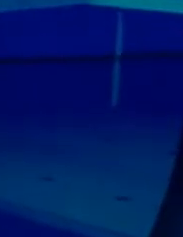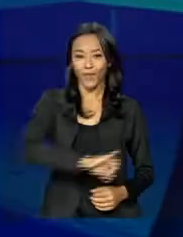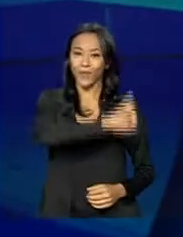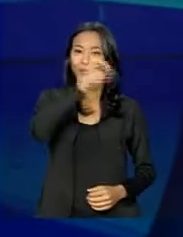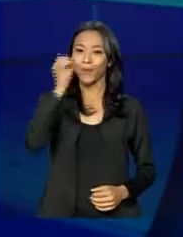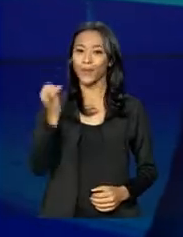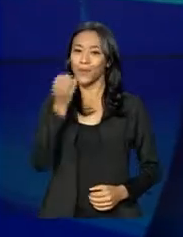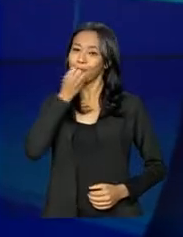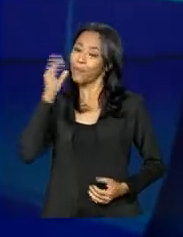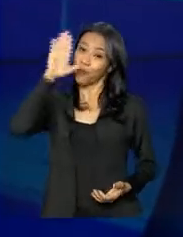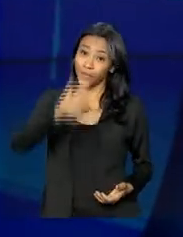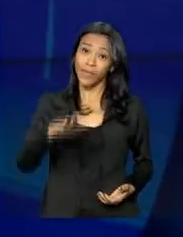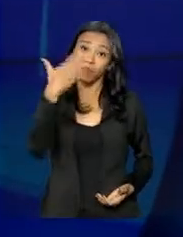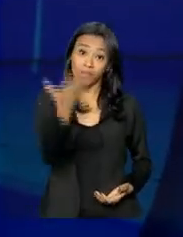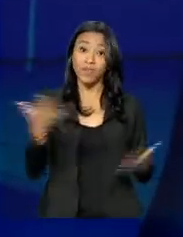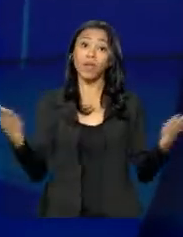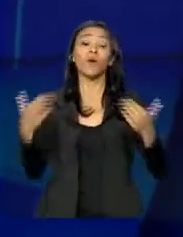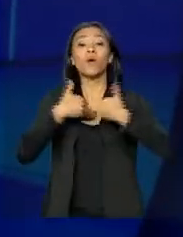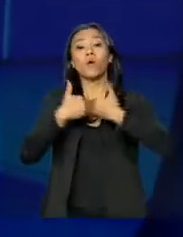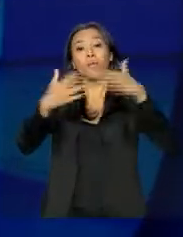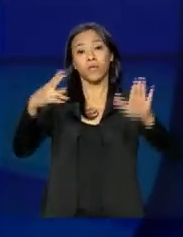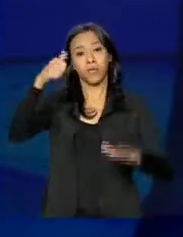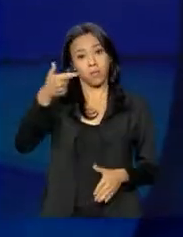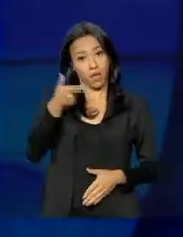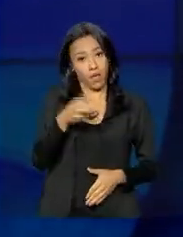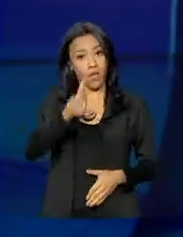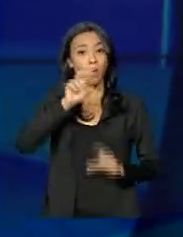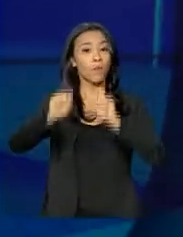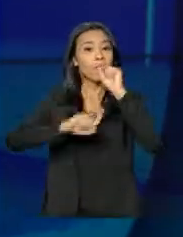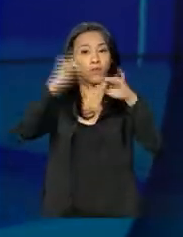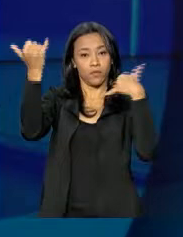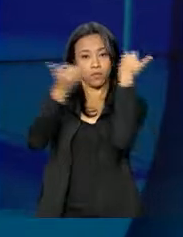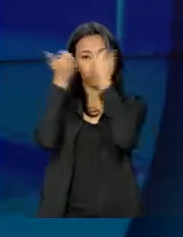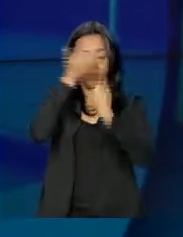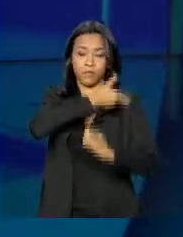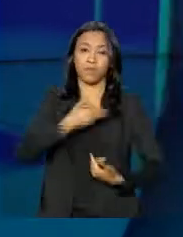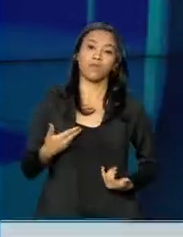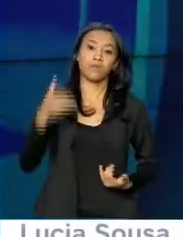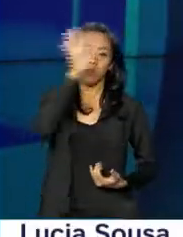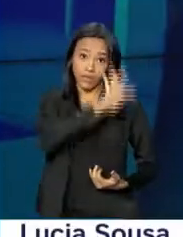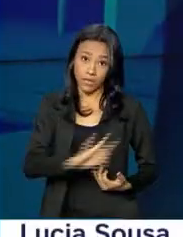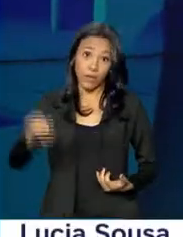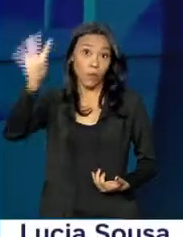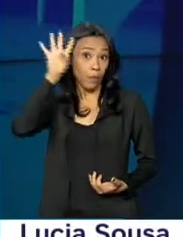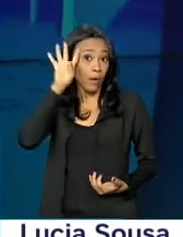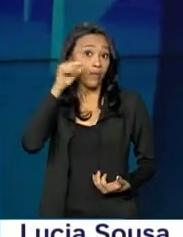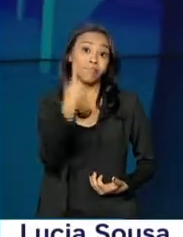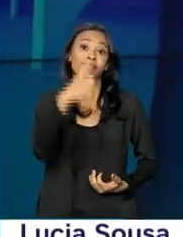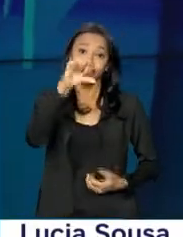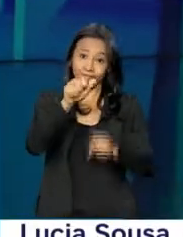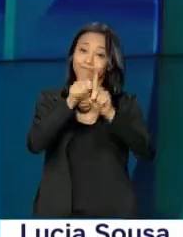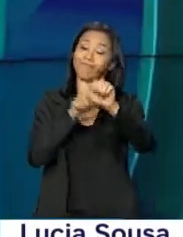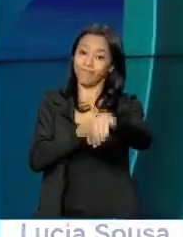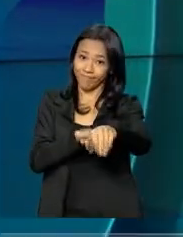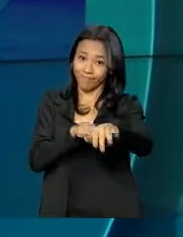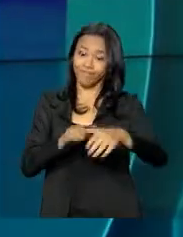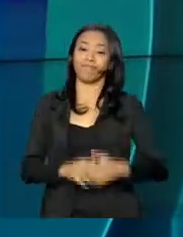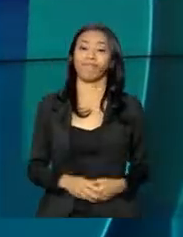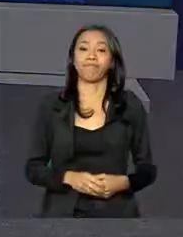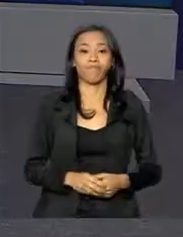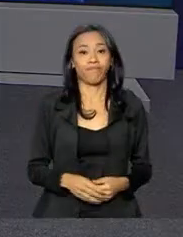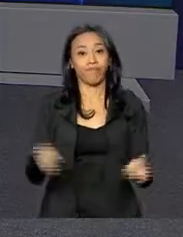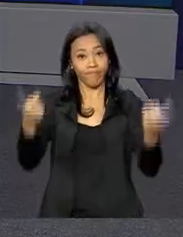Olá, boa tarde para você. Começa agora o Repórter NBR com as notícias do governo federal desta quarta-feira, 19 de